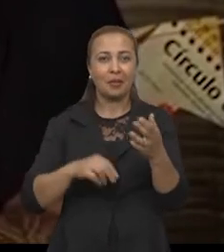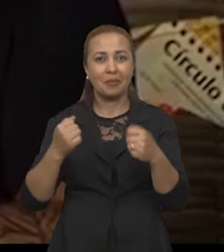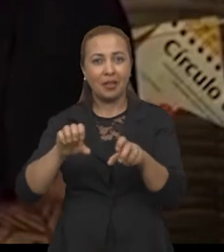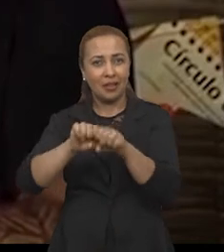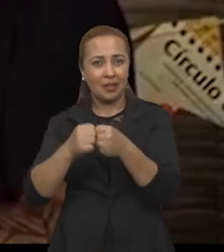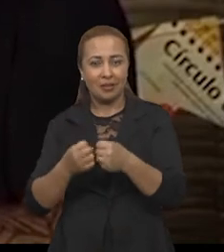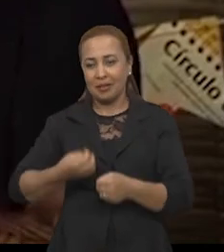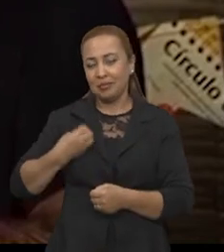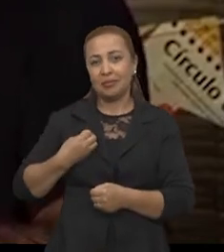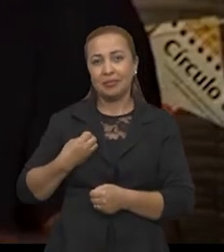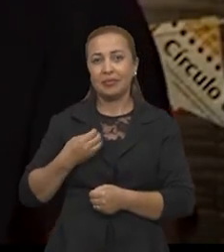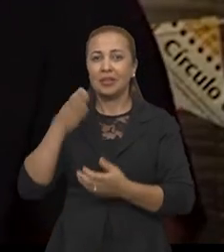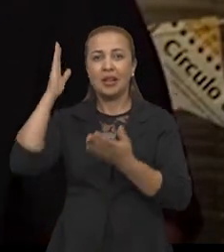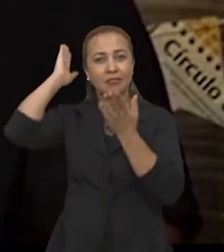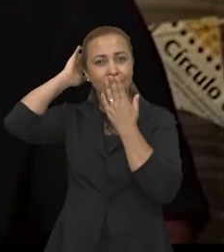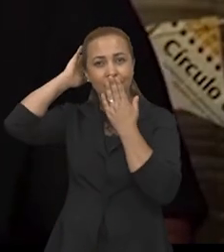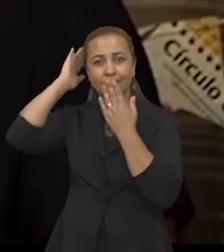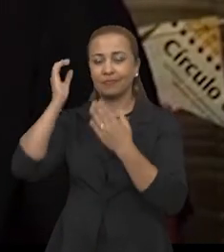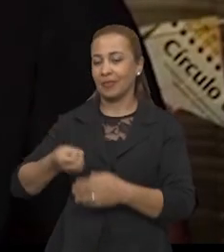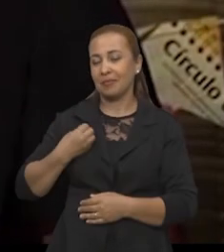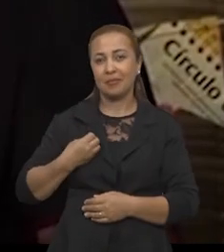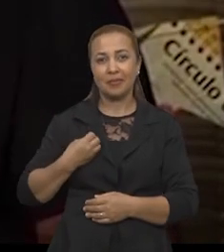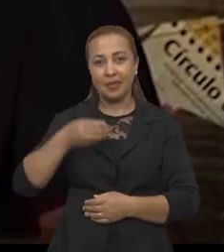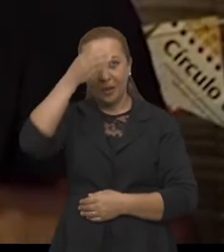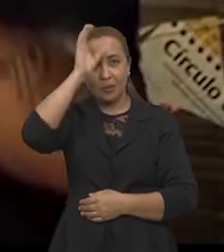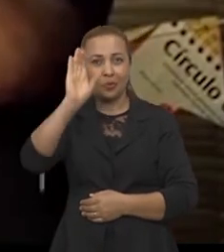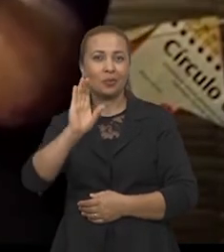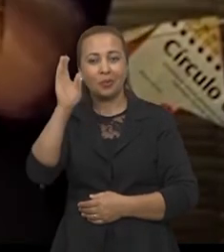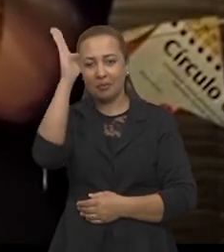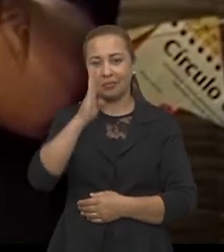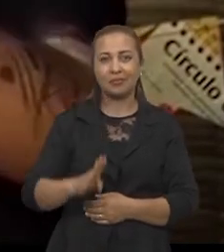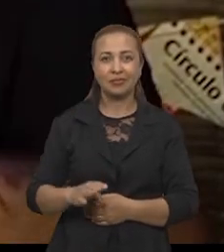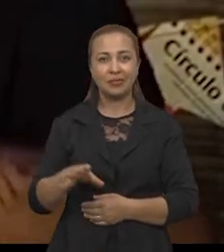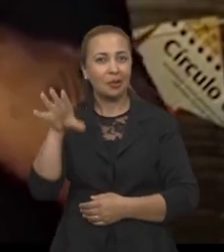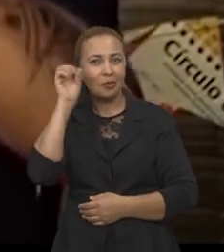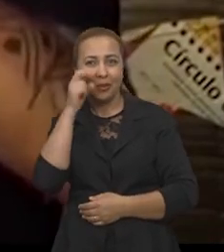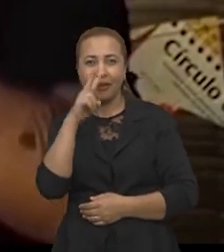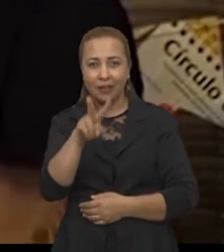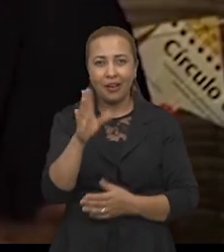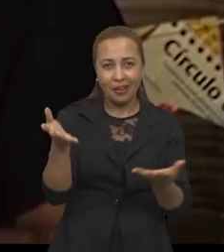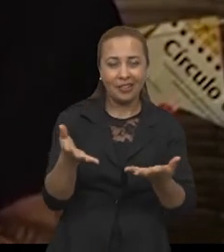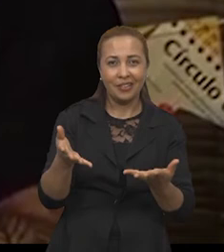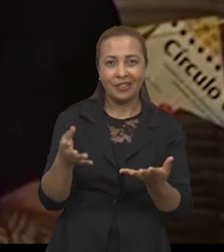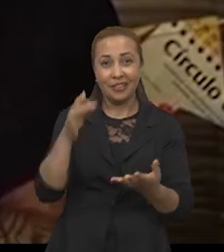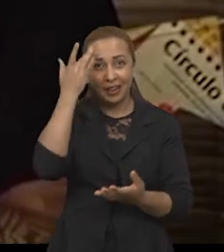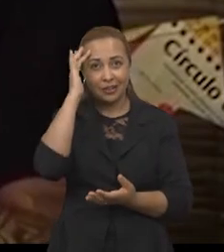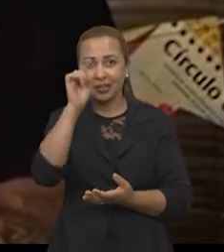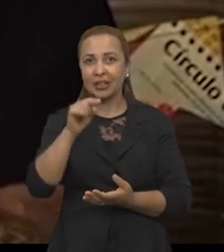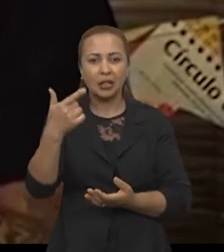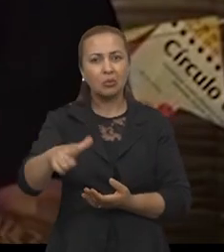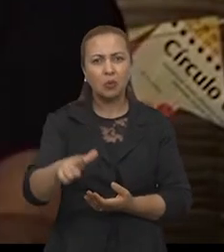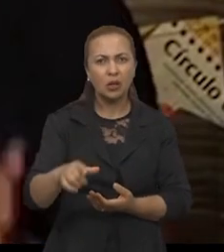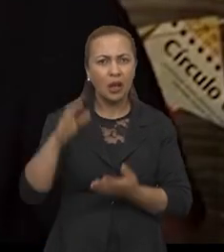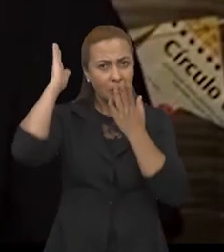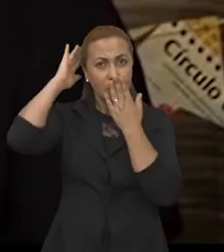necessidade de quebrar a presença indígena. Na presença da cultura brasileira, em você que está me vendo agora, está me ouvindo agora, para você